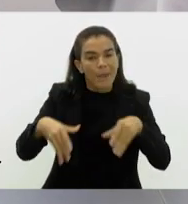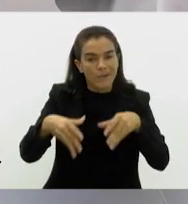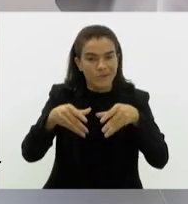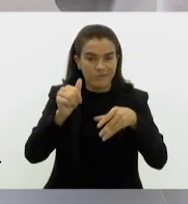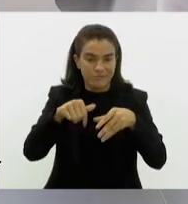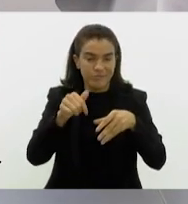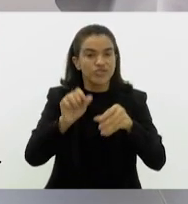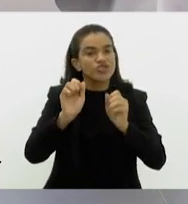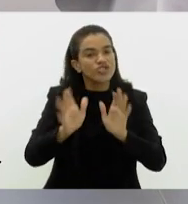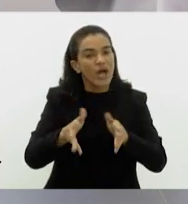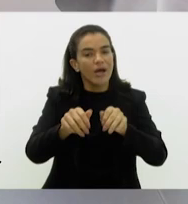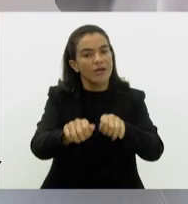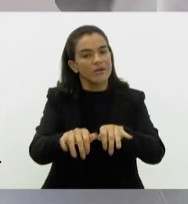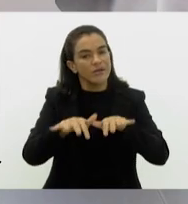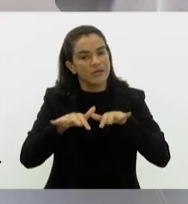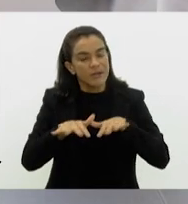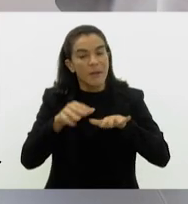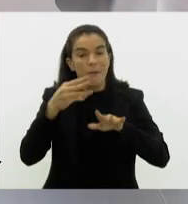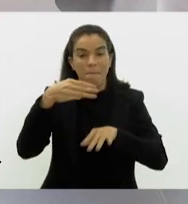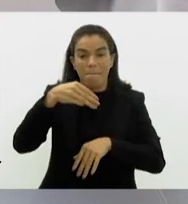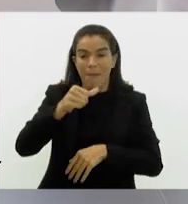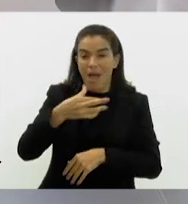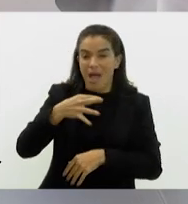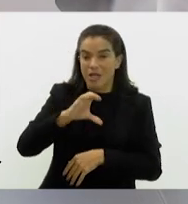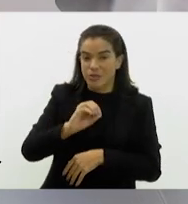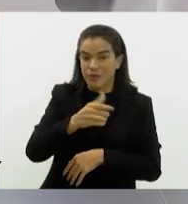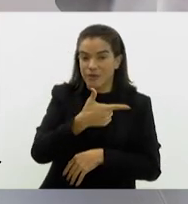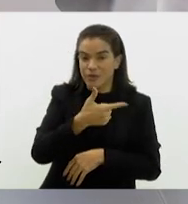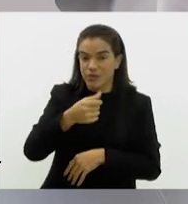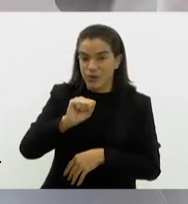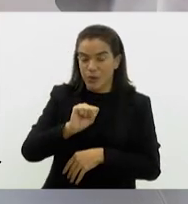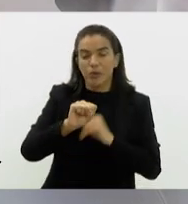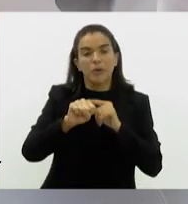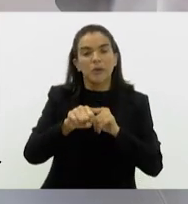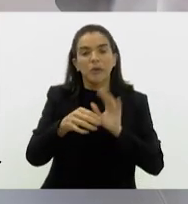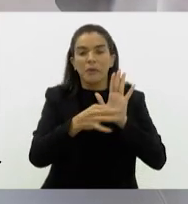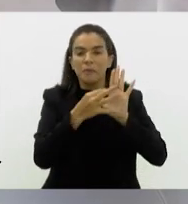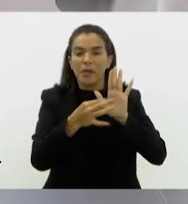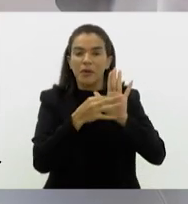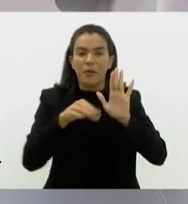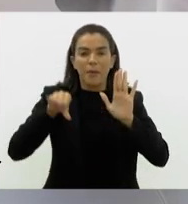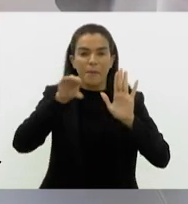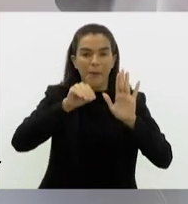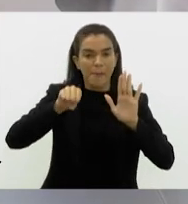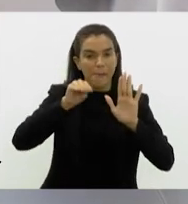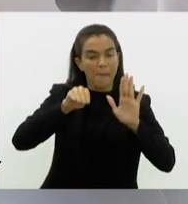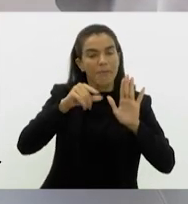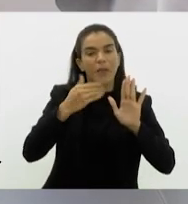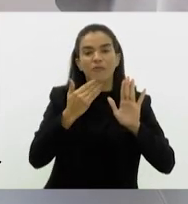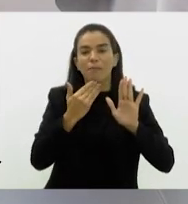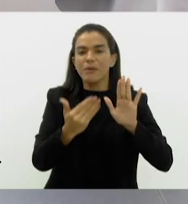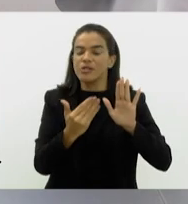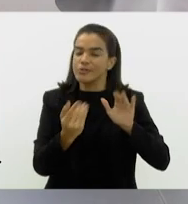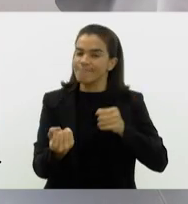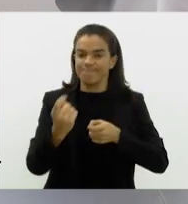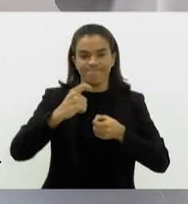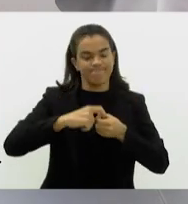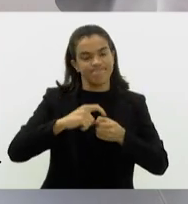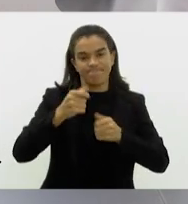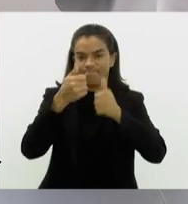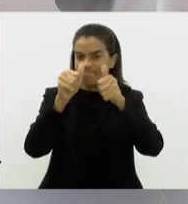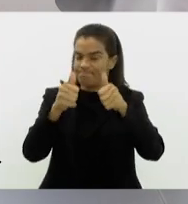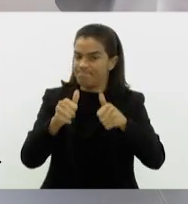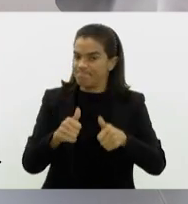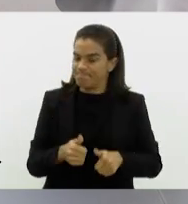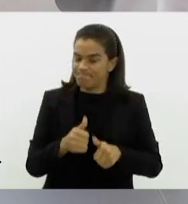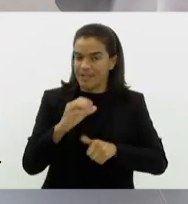a plenário em março, dia 28 de março, e, num parecer verbal, houve um pedido de retorno